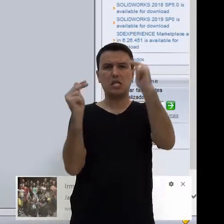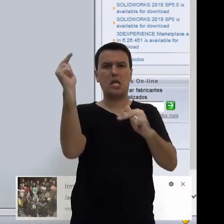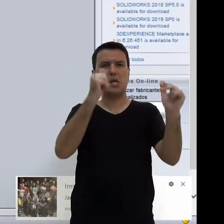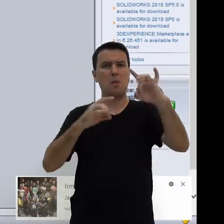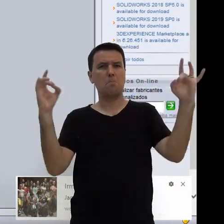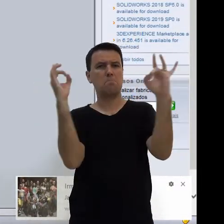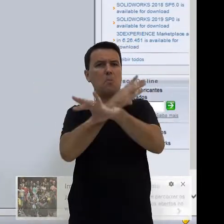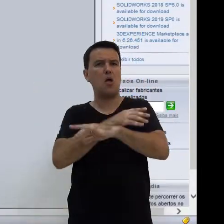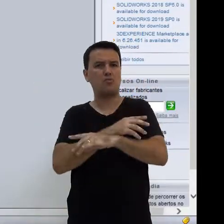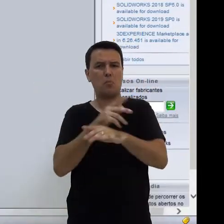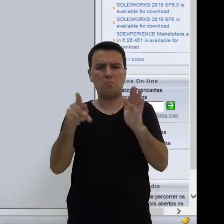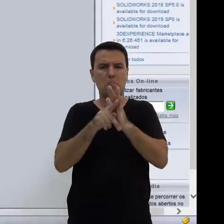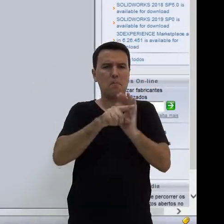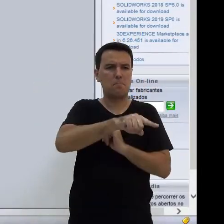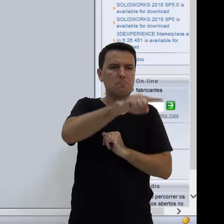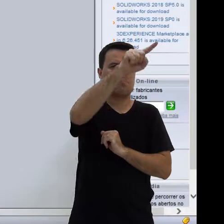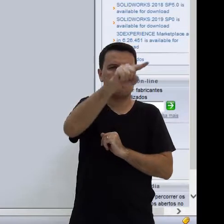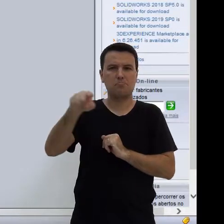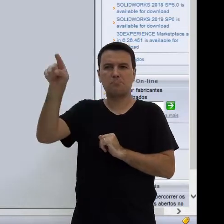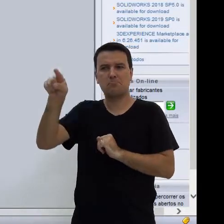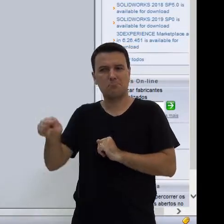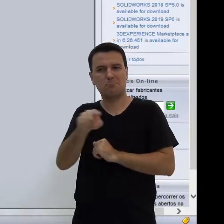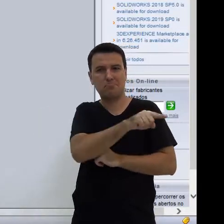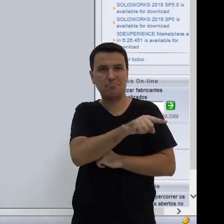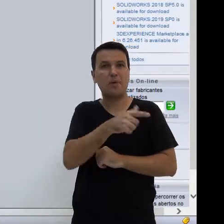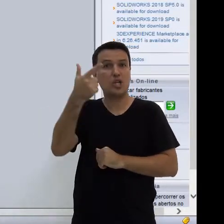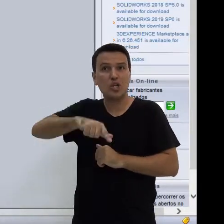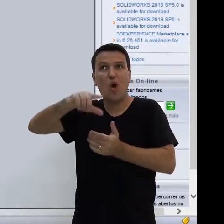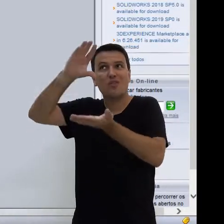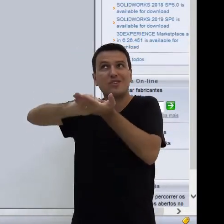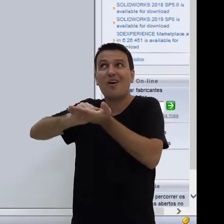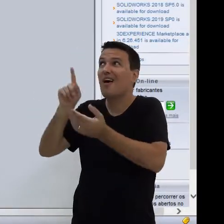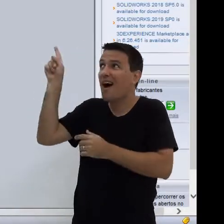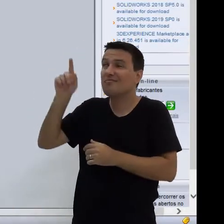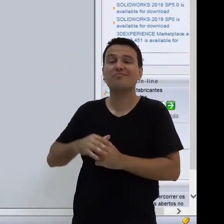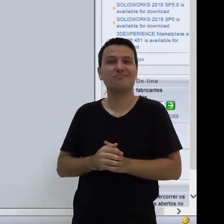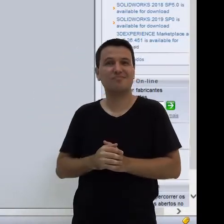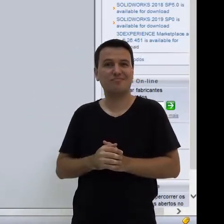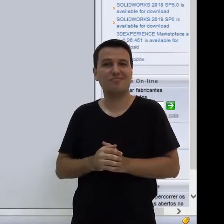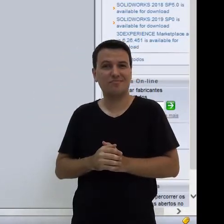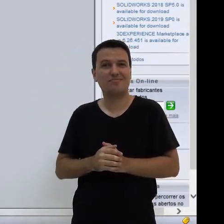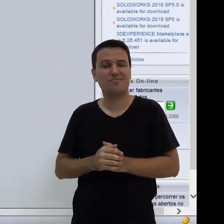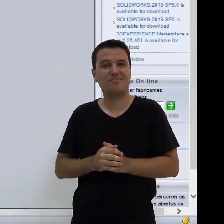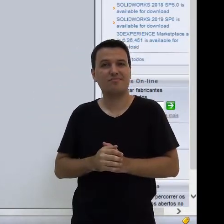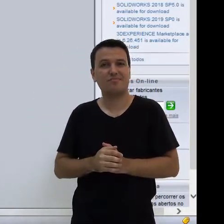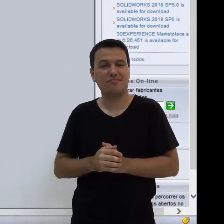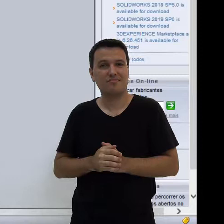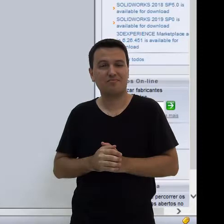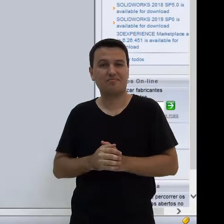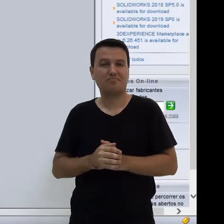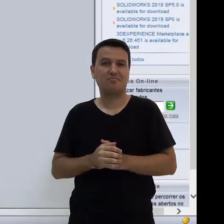desenho, o desenho da rampa. Agora eu clico de novo no disquete, para salvar as alterações que eu